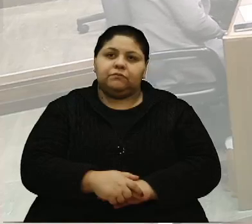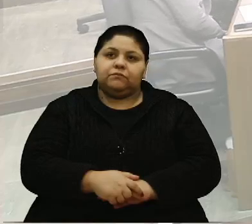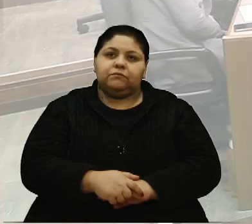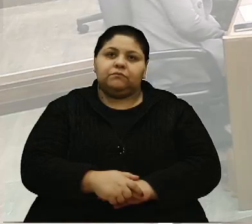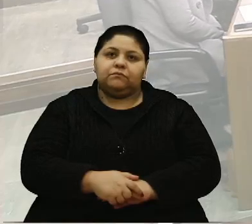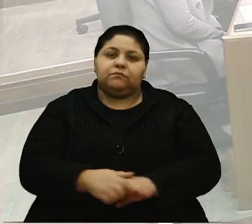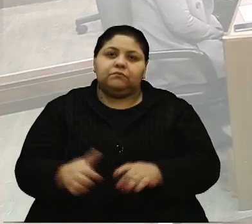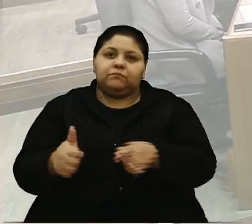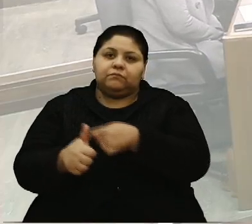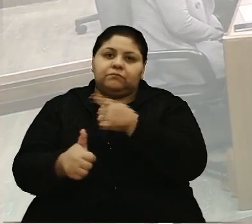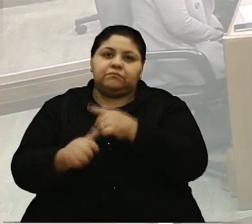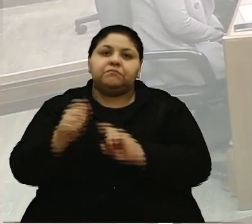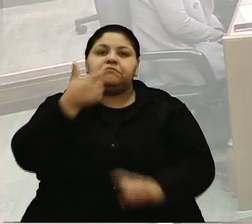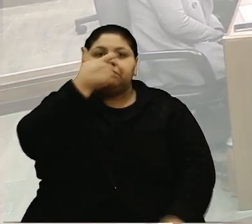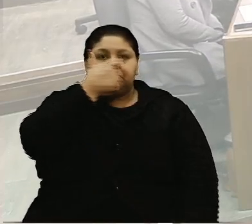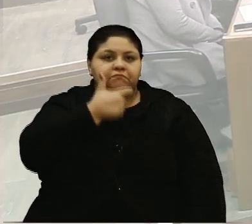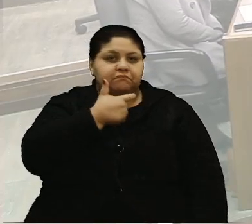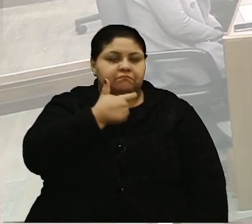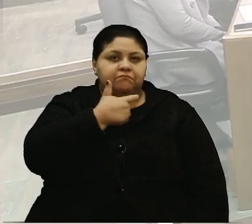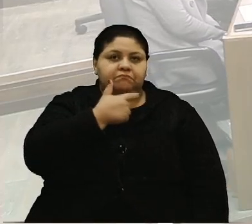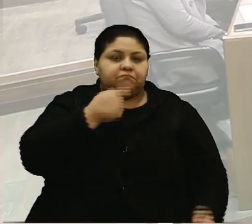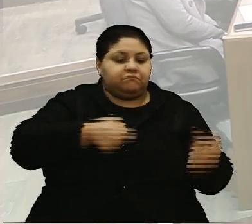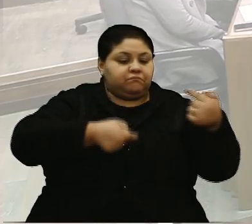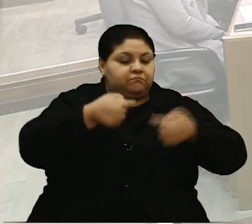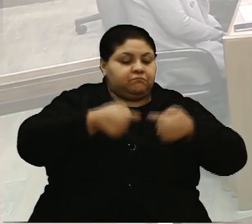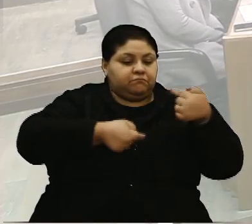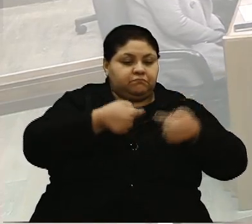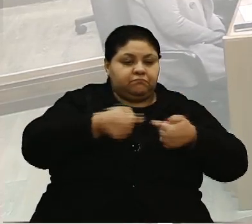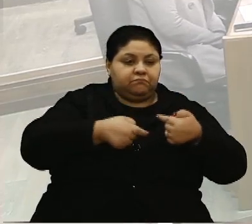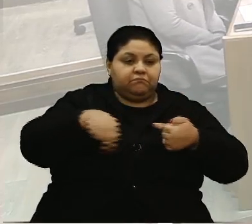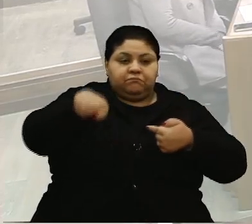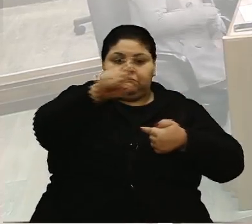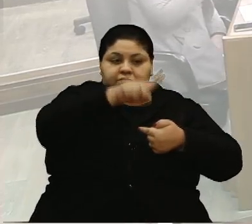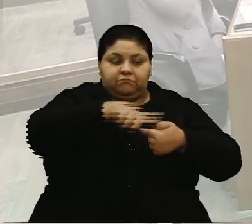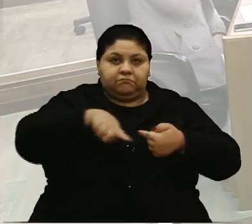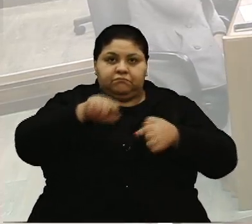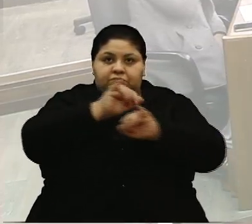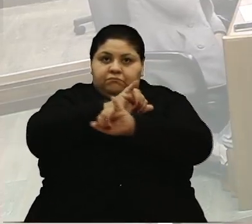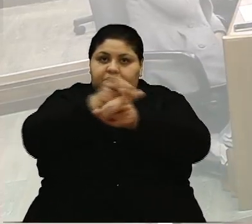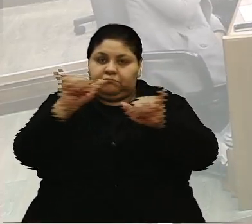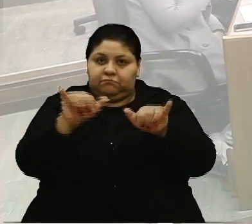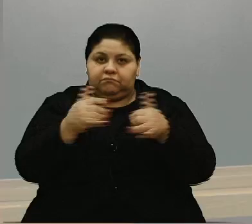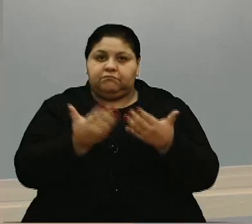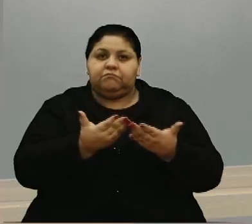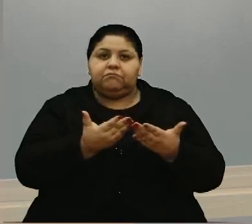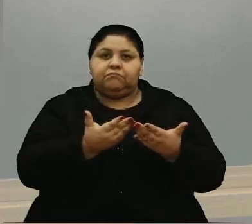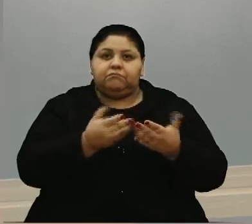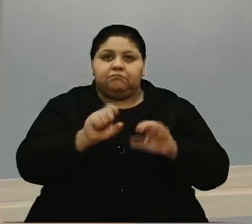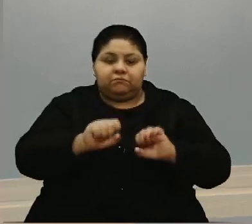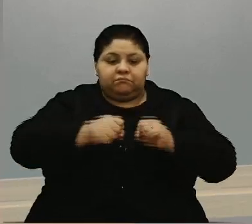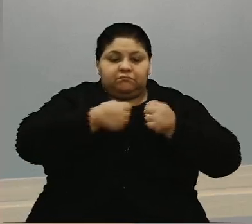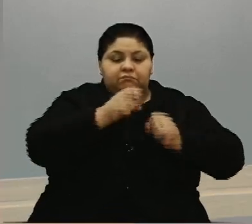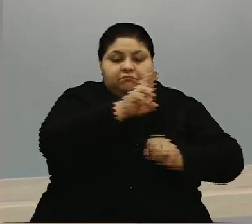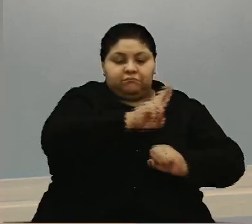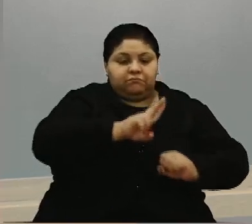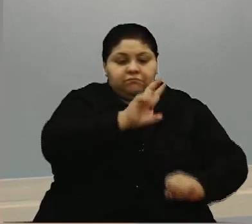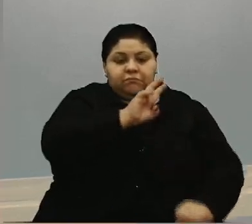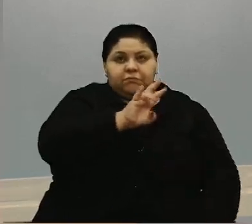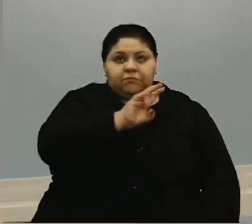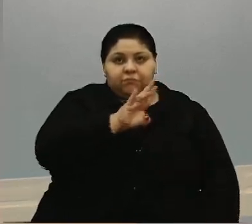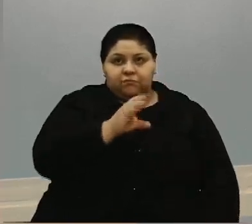Primeiro, eu acho que é isso. Não se está discutindo a questão, e se alguém quiser dizer que é a questão de quem defende o uso de droga ou